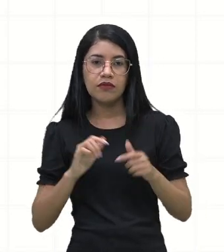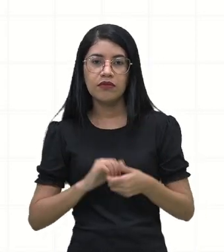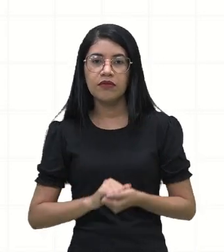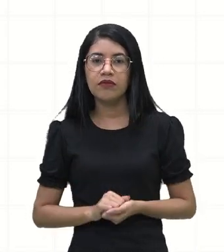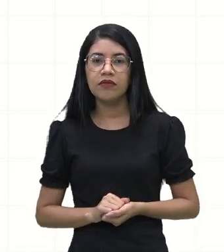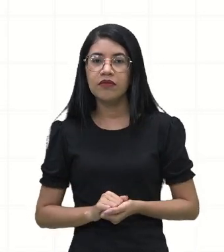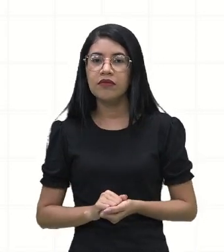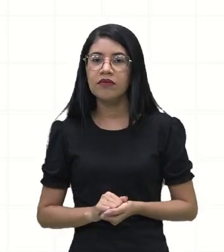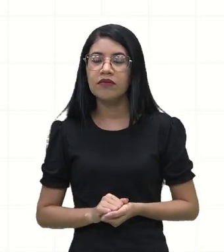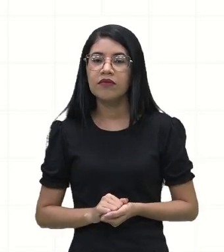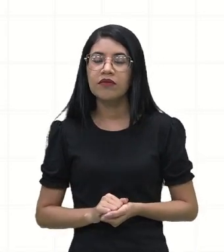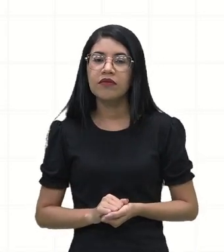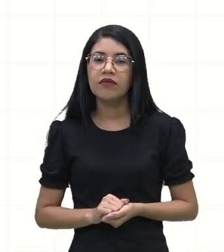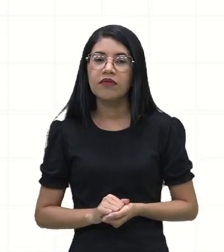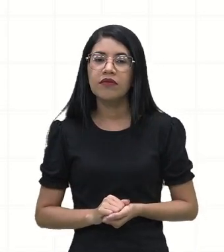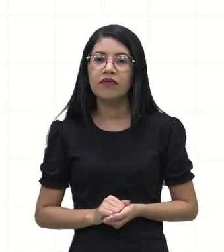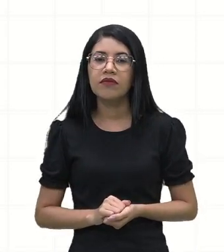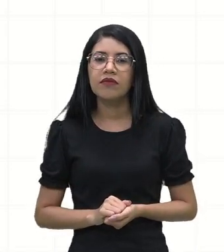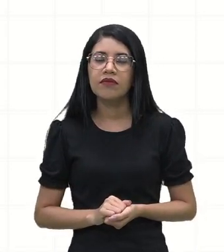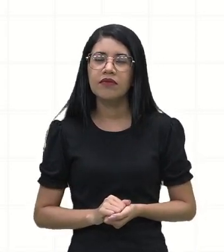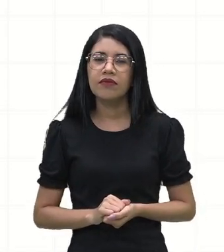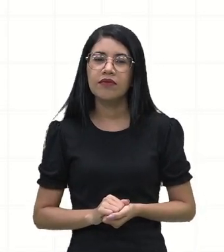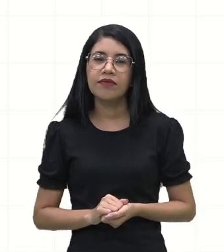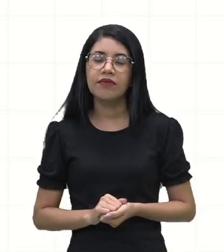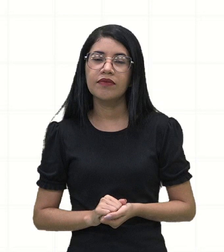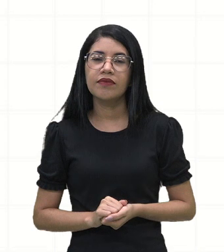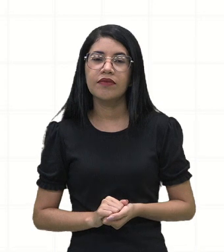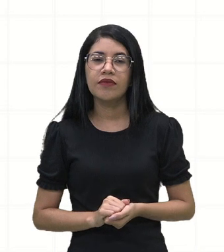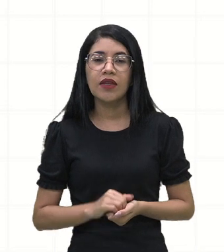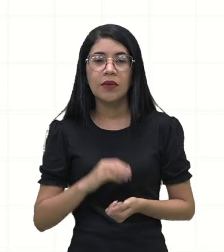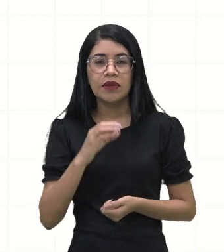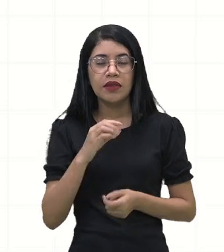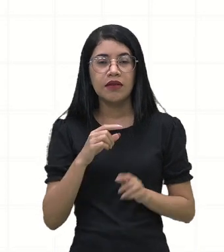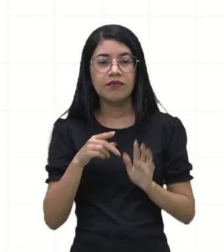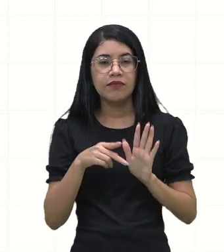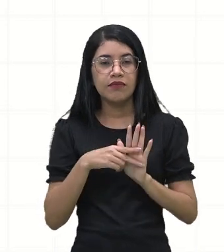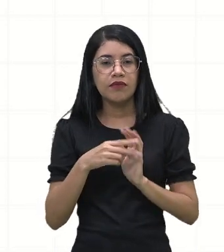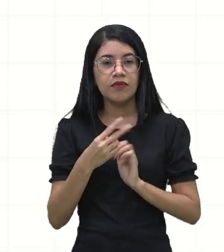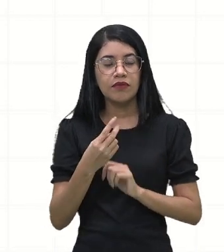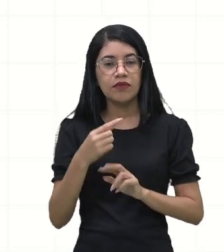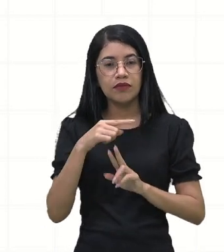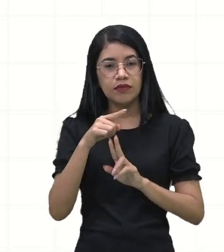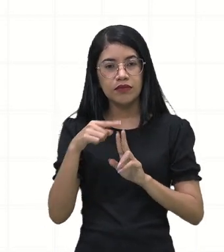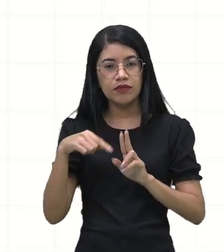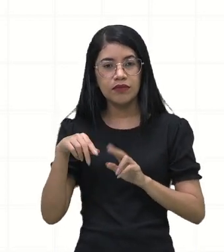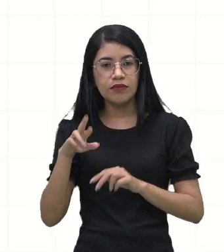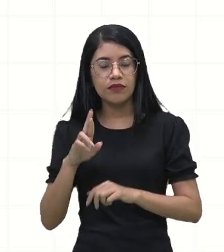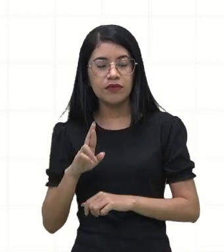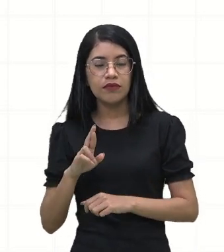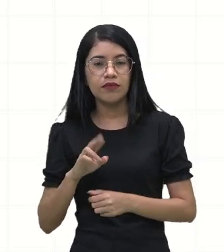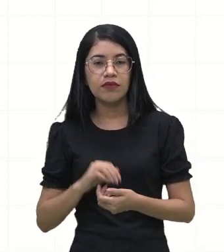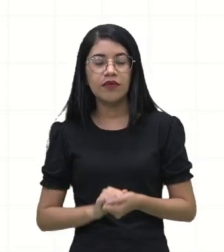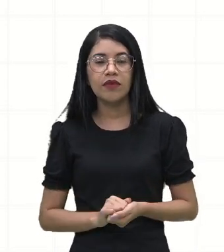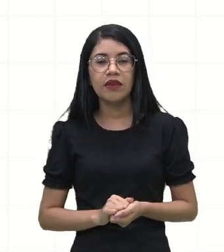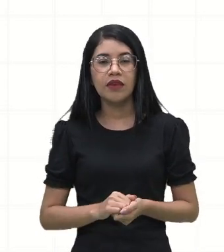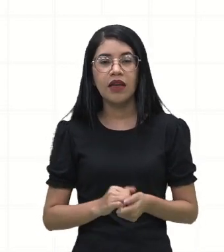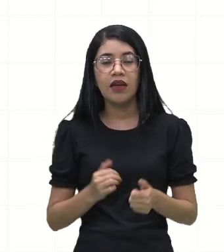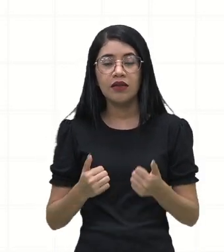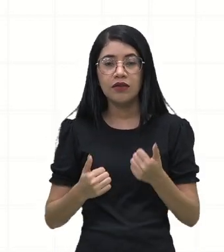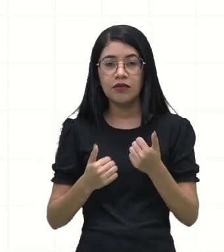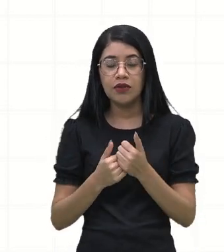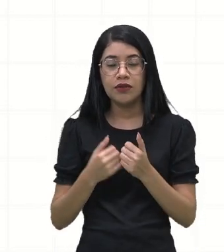2π vezes o raio, que agora é 60. Está aumentando o raio, o que está acontecendo?